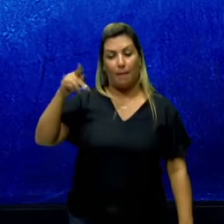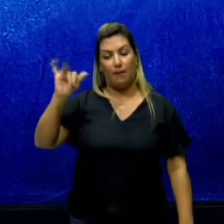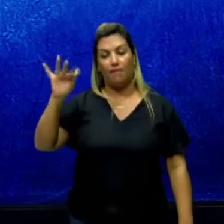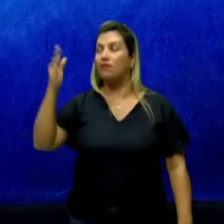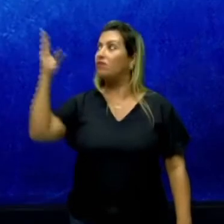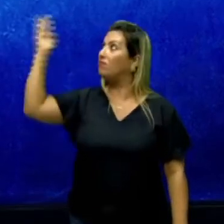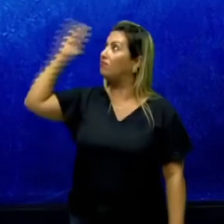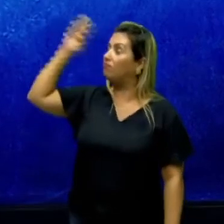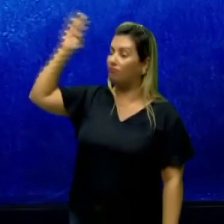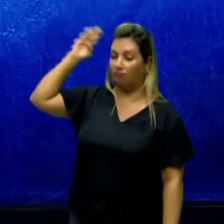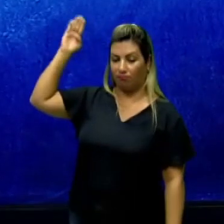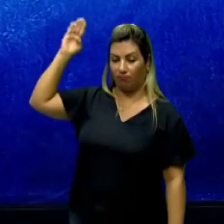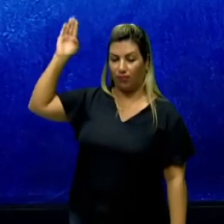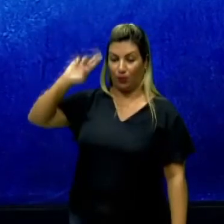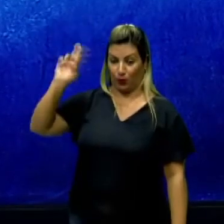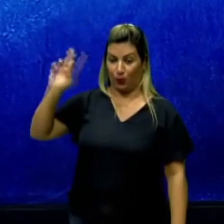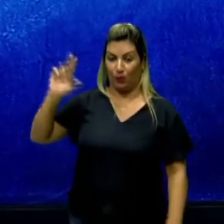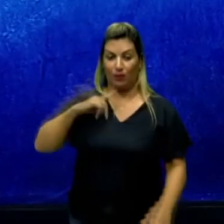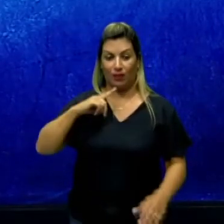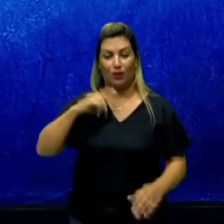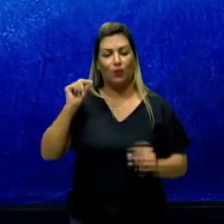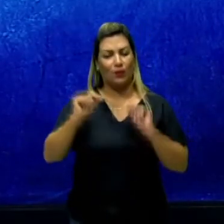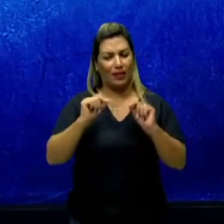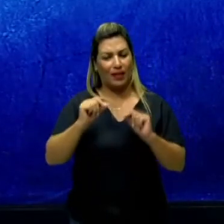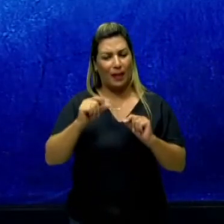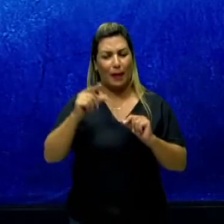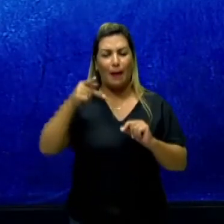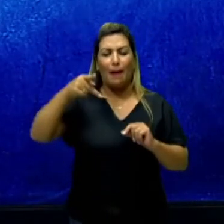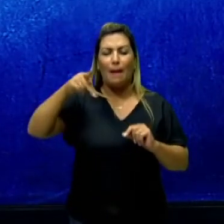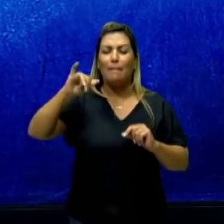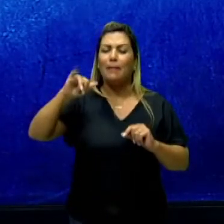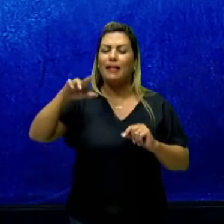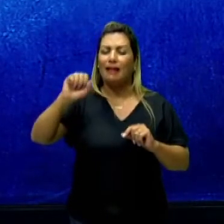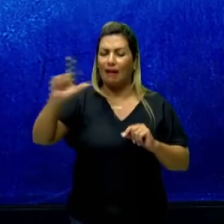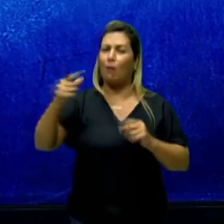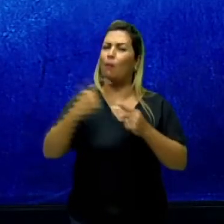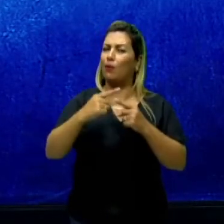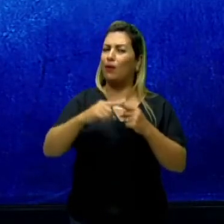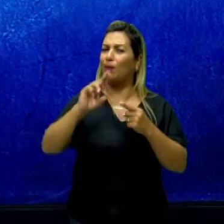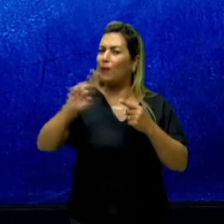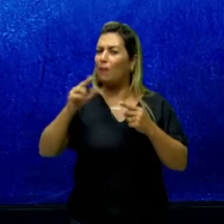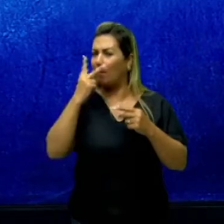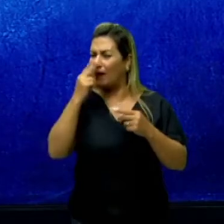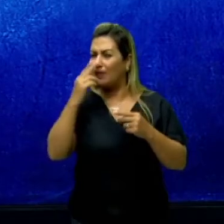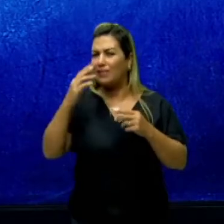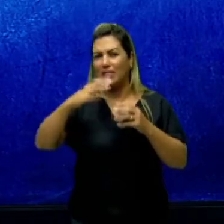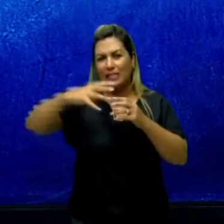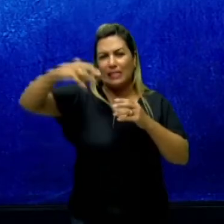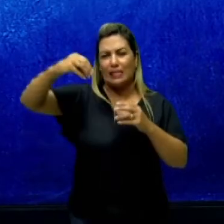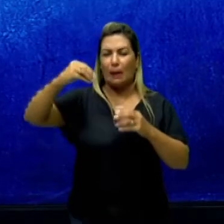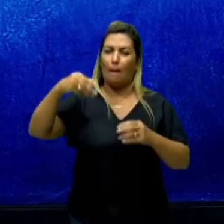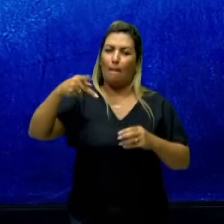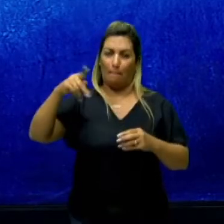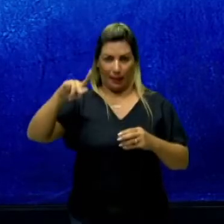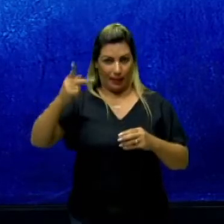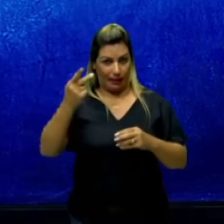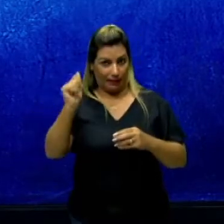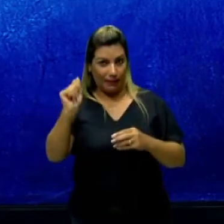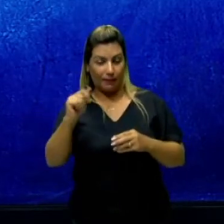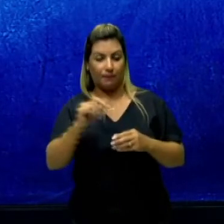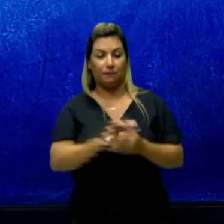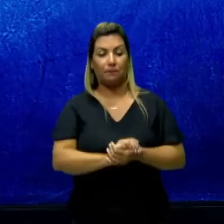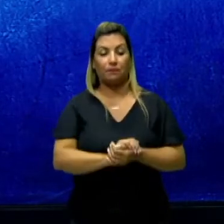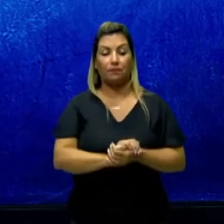esse nome pineal é porque ela tem um formato parecido com o de uma pinha, apesar de muitas pessoas não concordarem com isso. E a